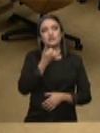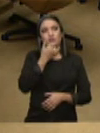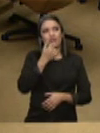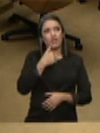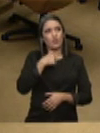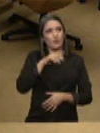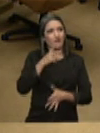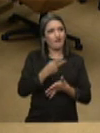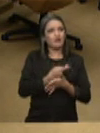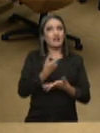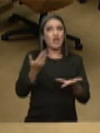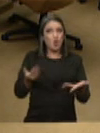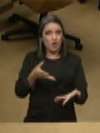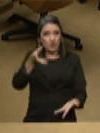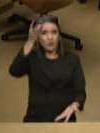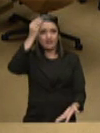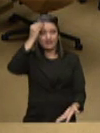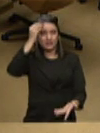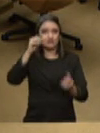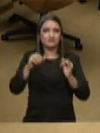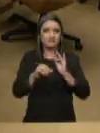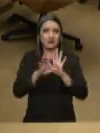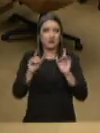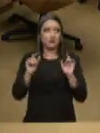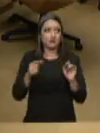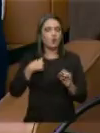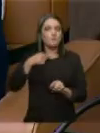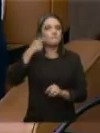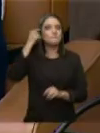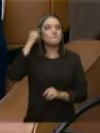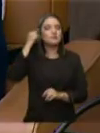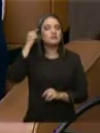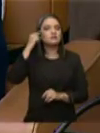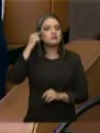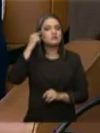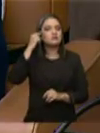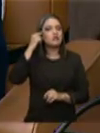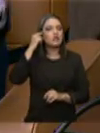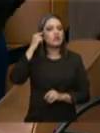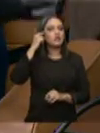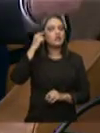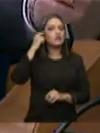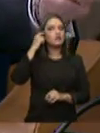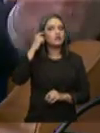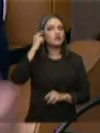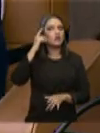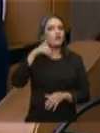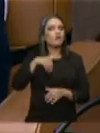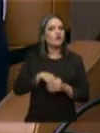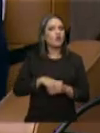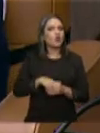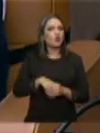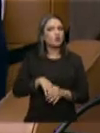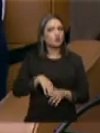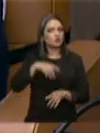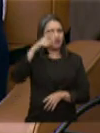ministro Dias Toffoli, me esclarece, que eu pensei que a posição de Sua Excelência era similar àquela do